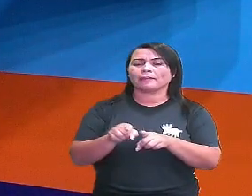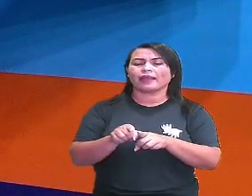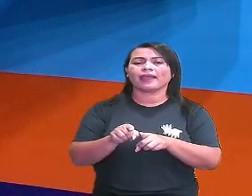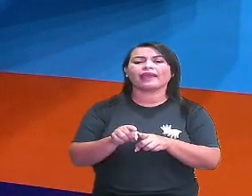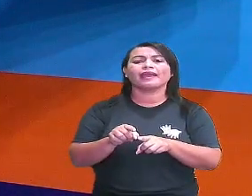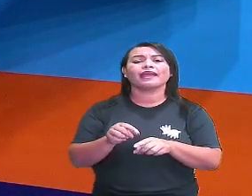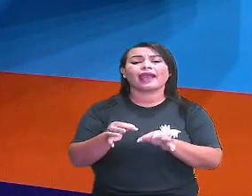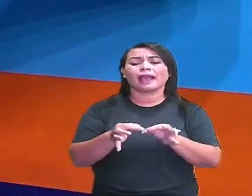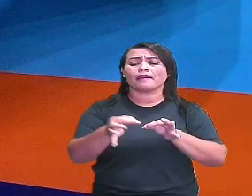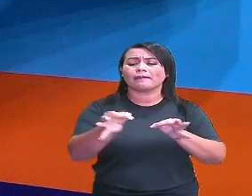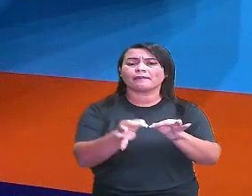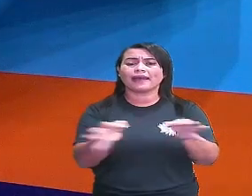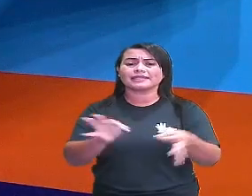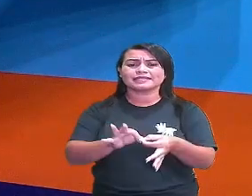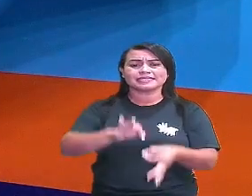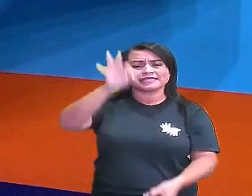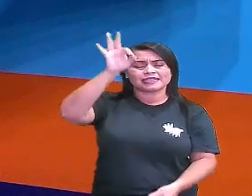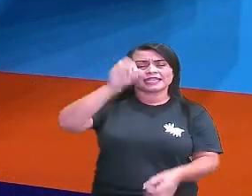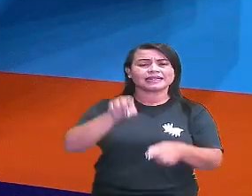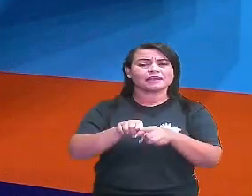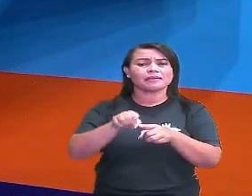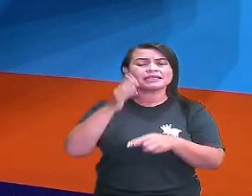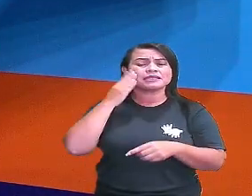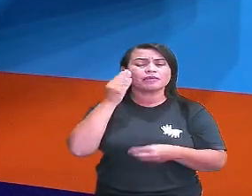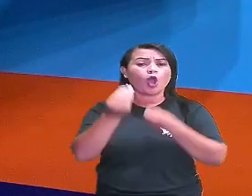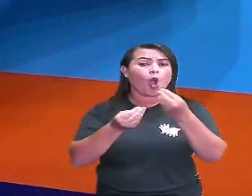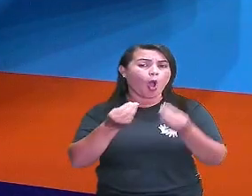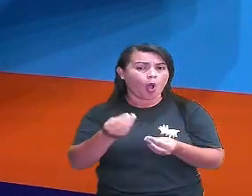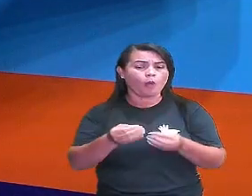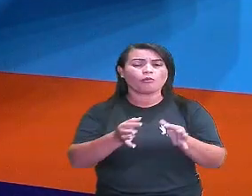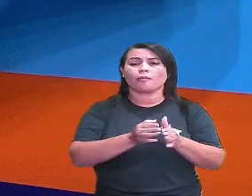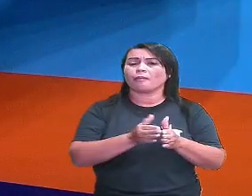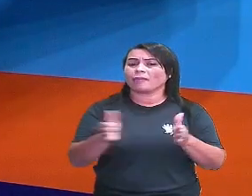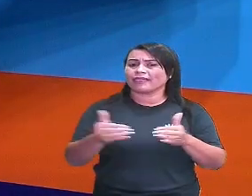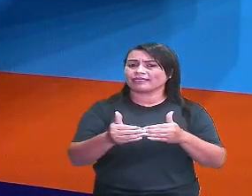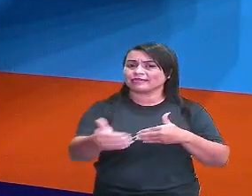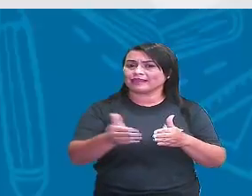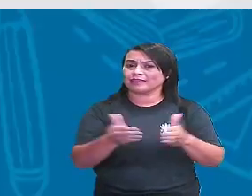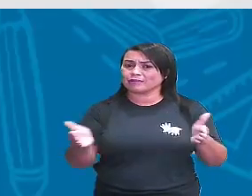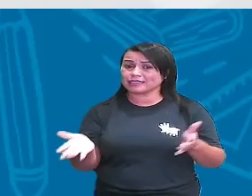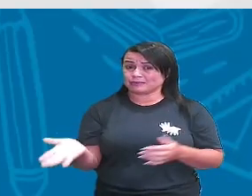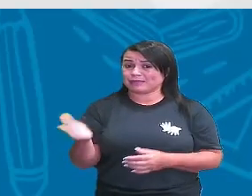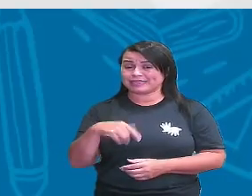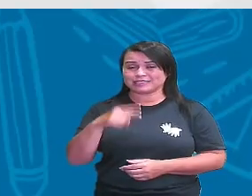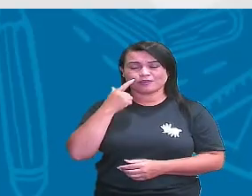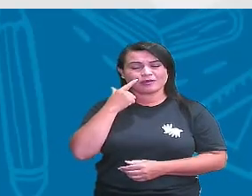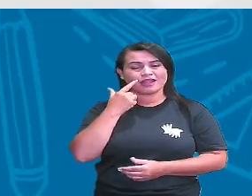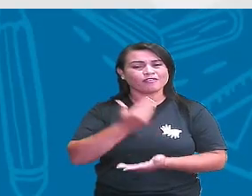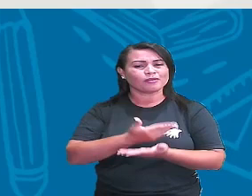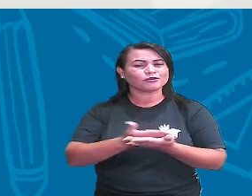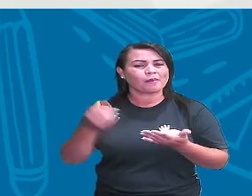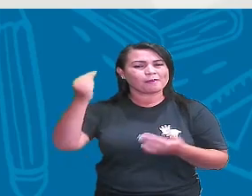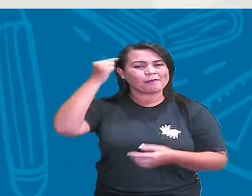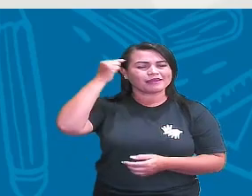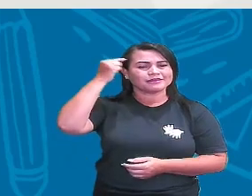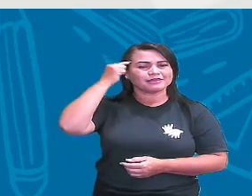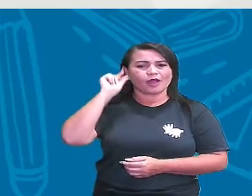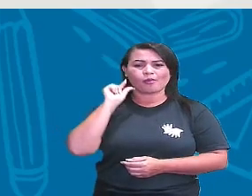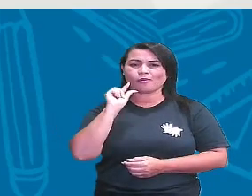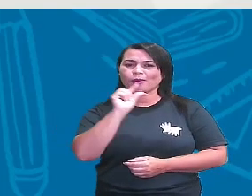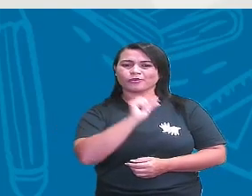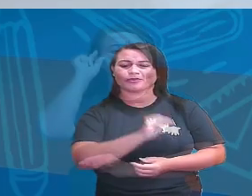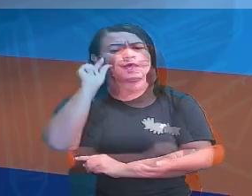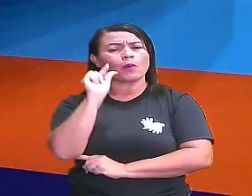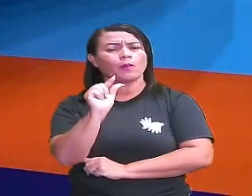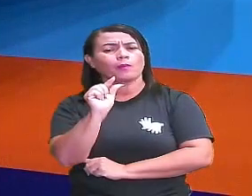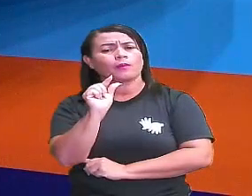tipo apropriado de unidade para medir cada grandeza. Beleza? Então vamos lá? Vamos pensar um